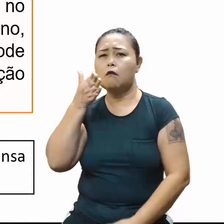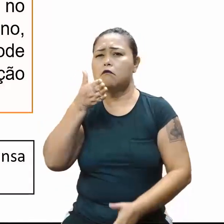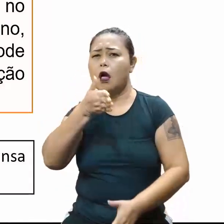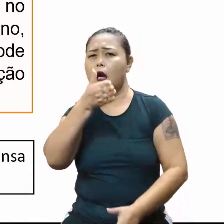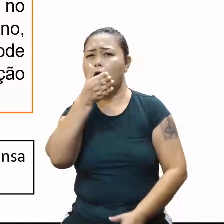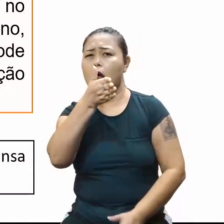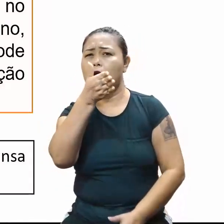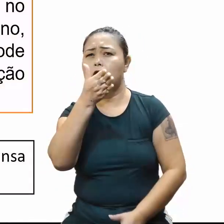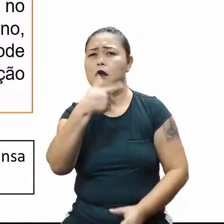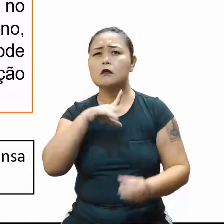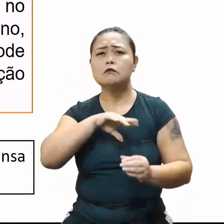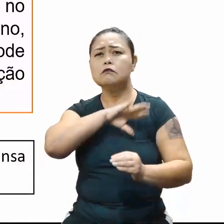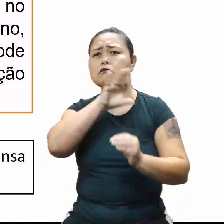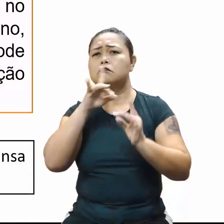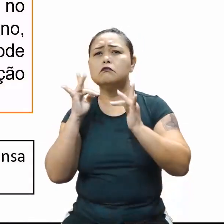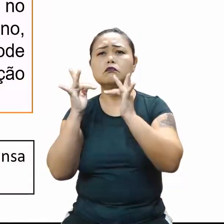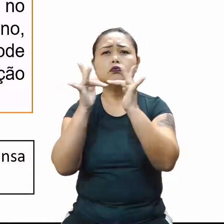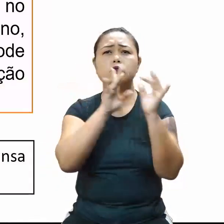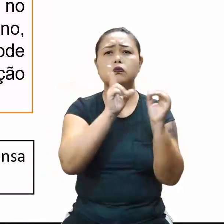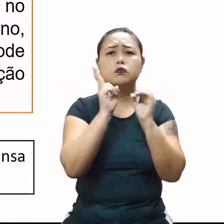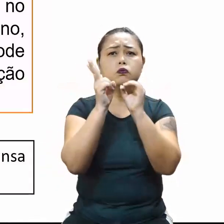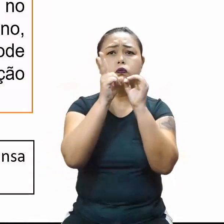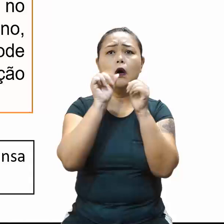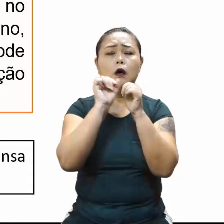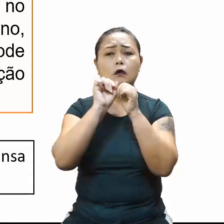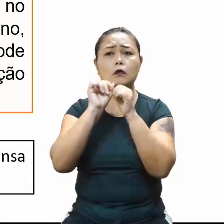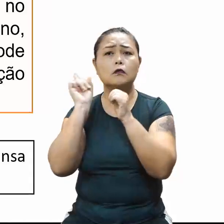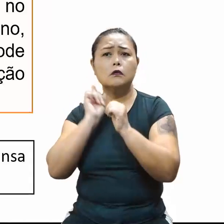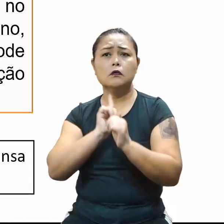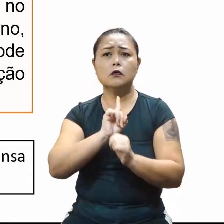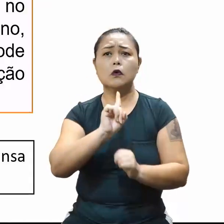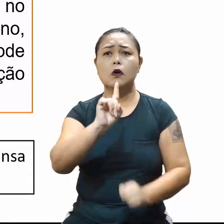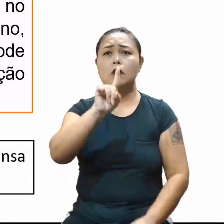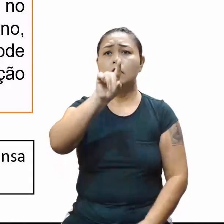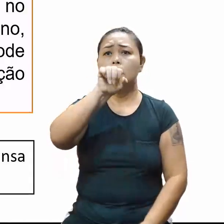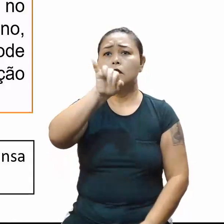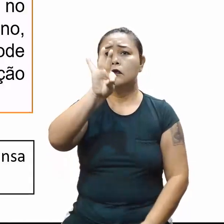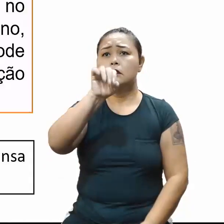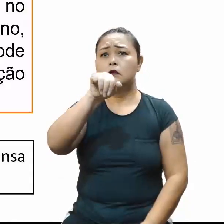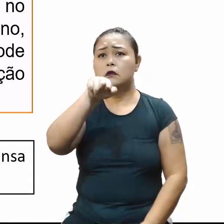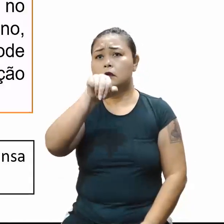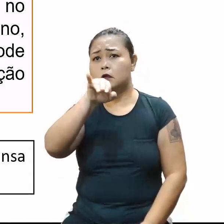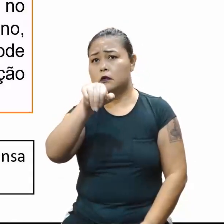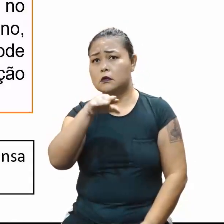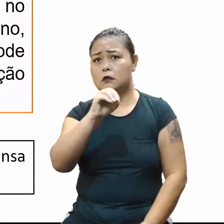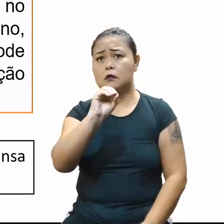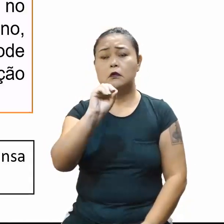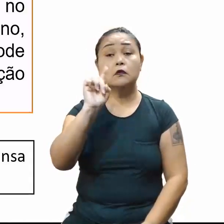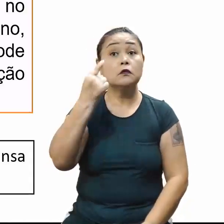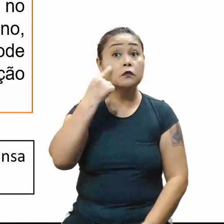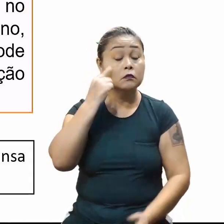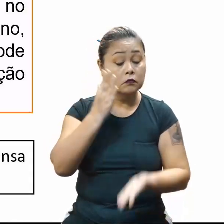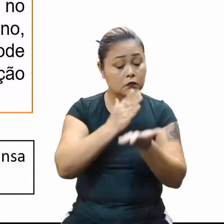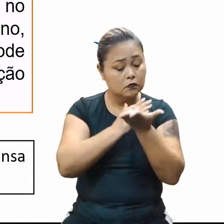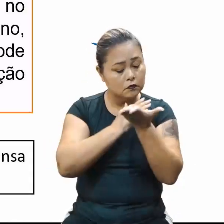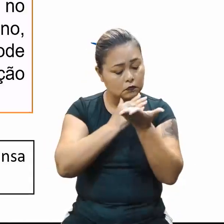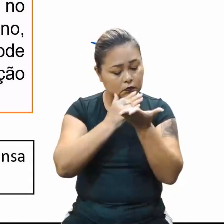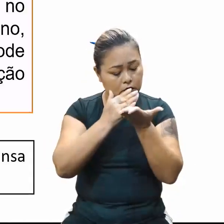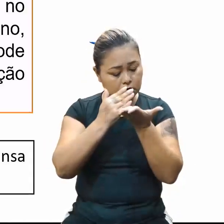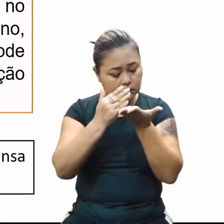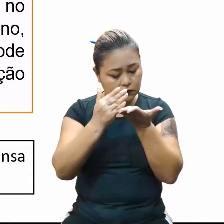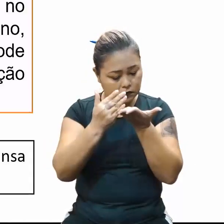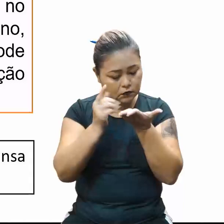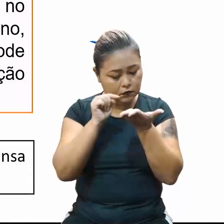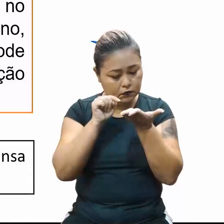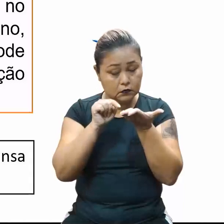expedicionário, indigenista, o sertanejo. Nós iniciamos nossa aula vendo, primeiramente,